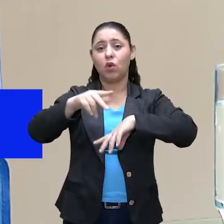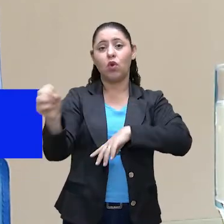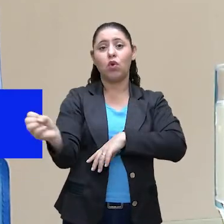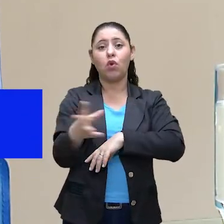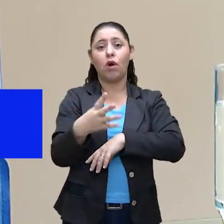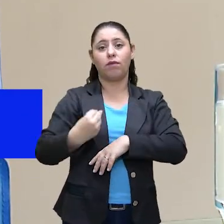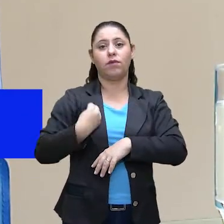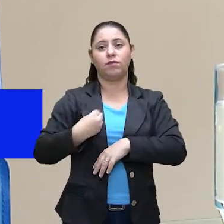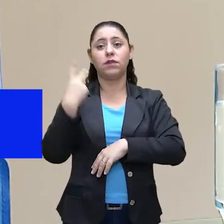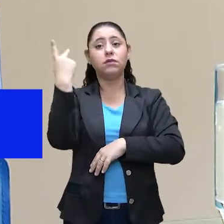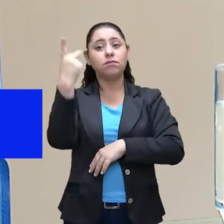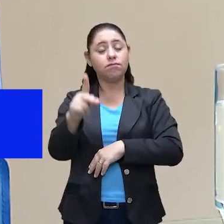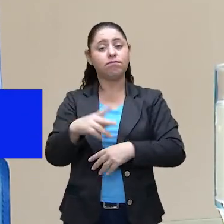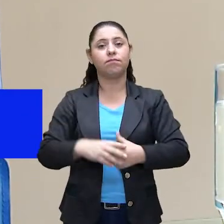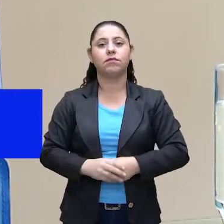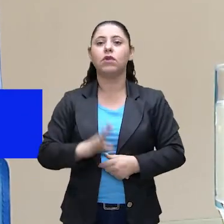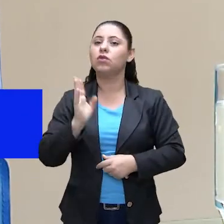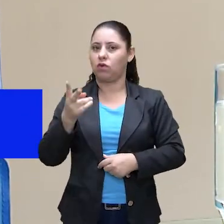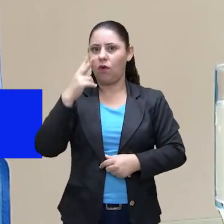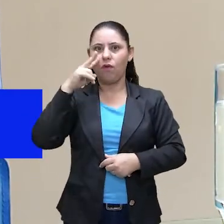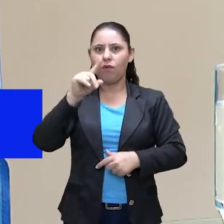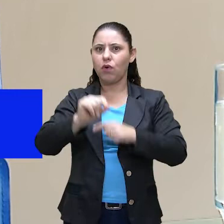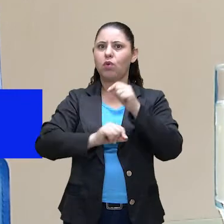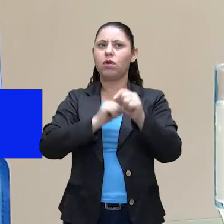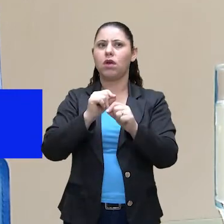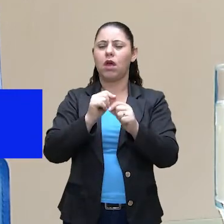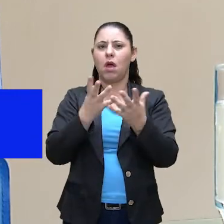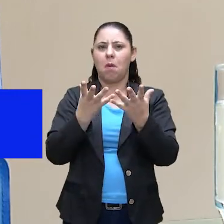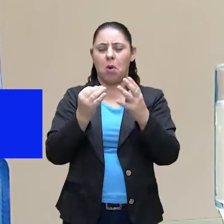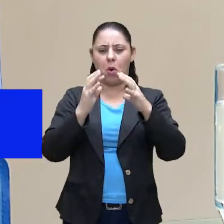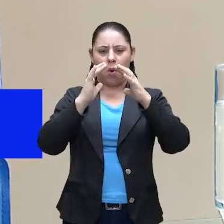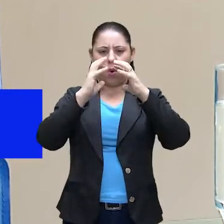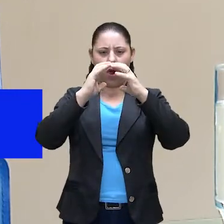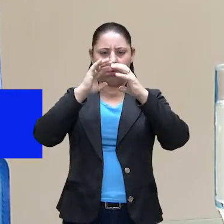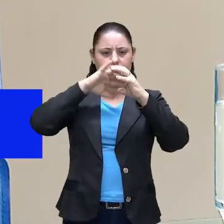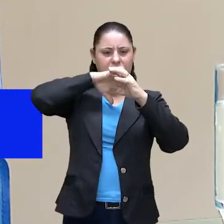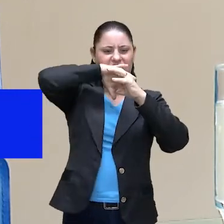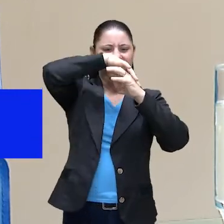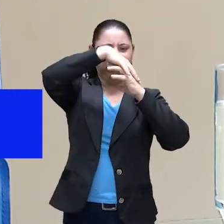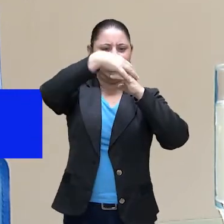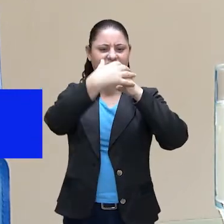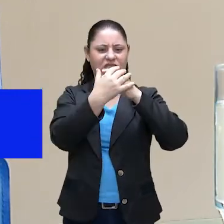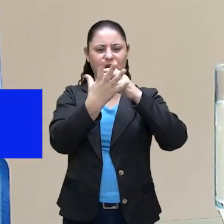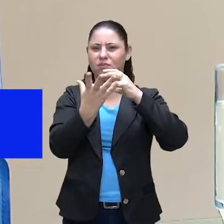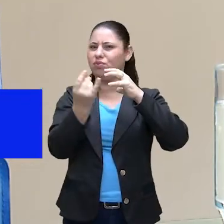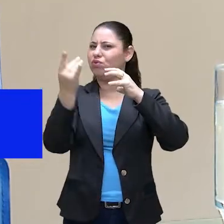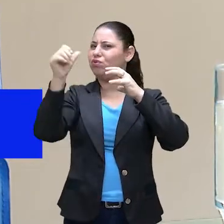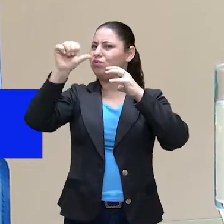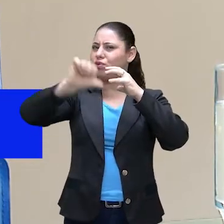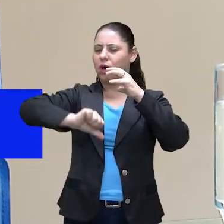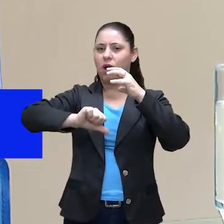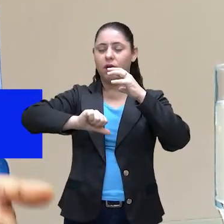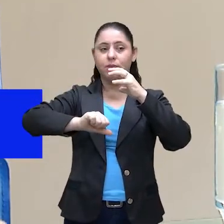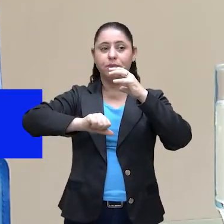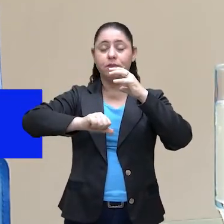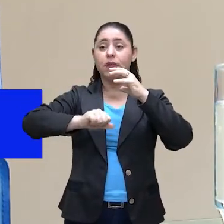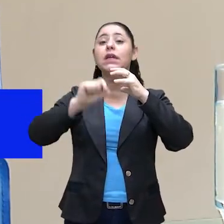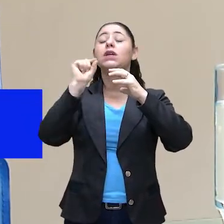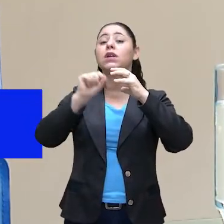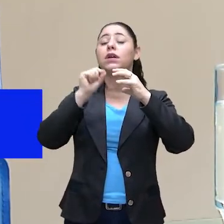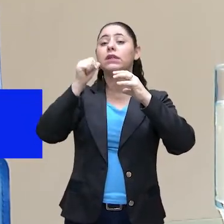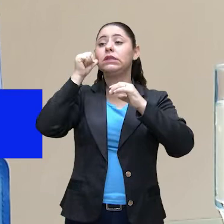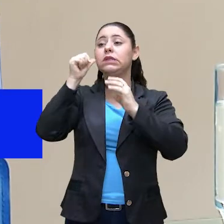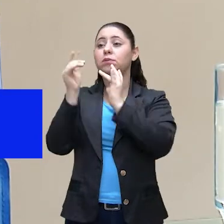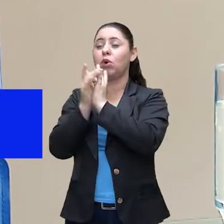nova realidade que ele tem. Eu já vi casos impressionantes de grandes lesões em que, no caso, a esposa